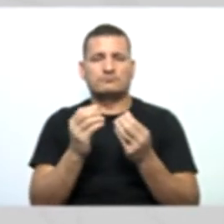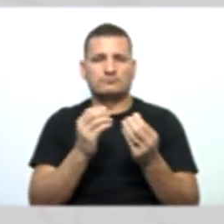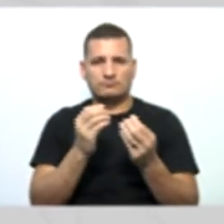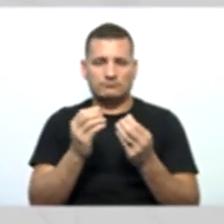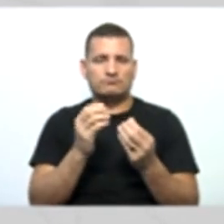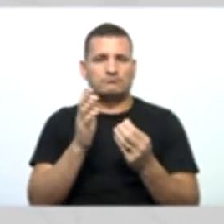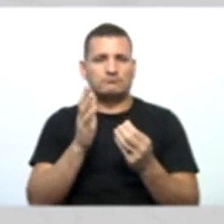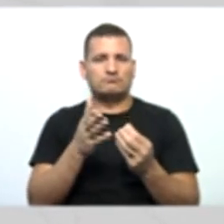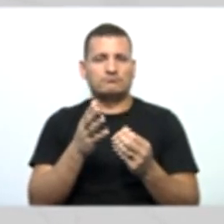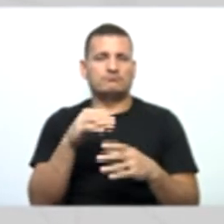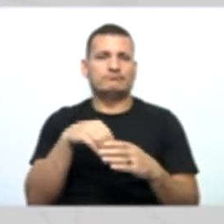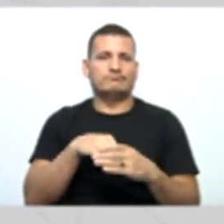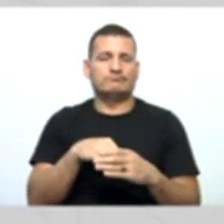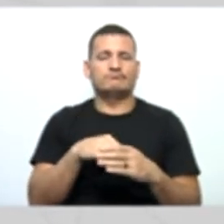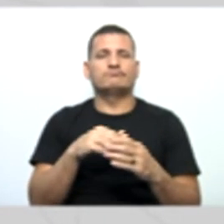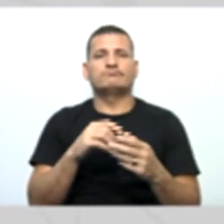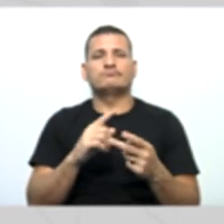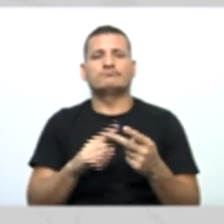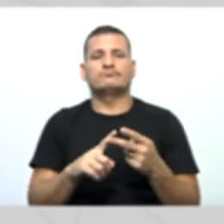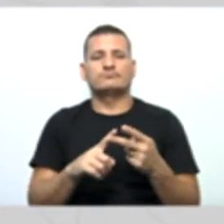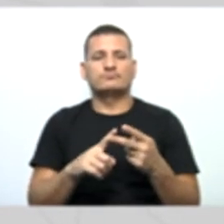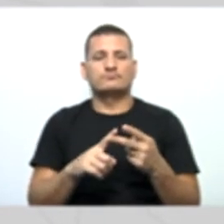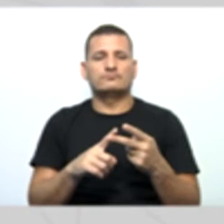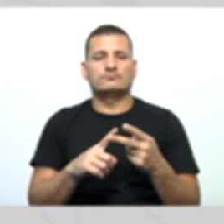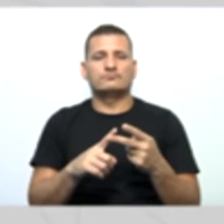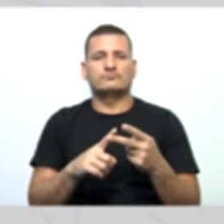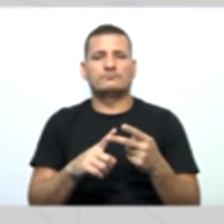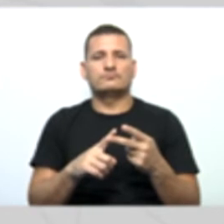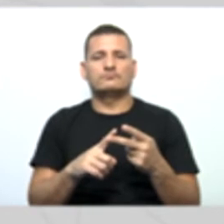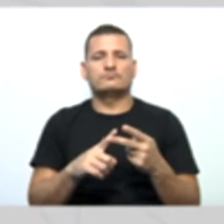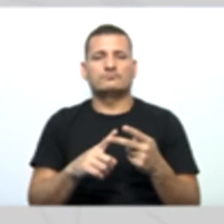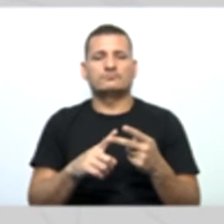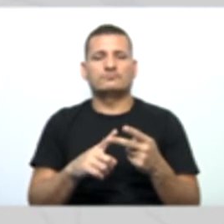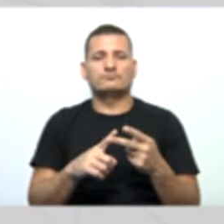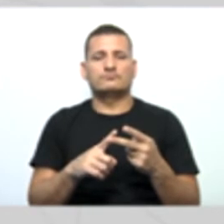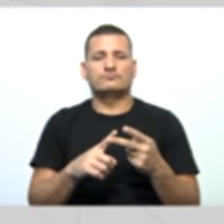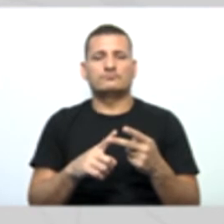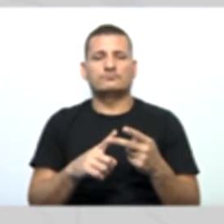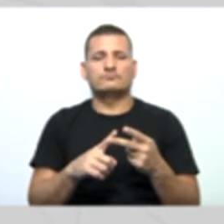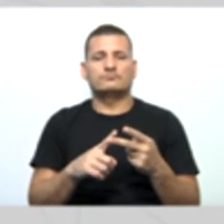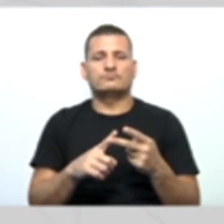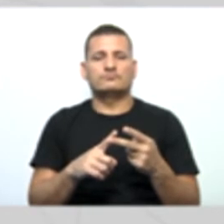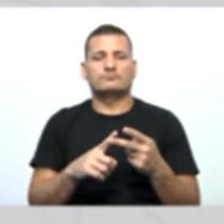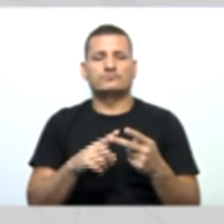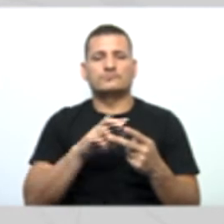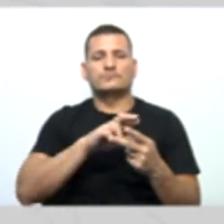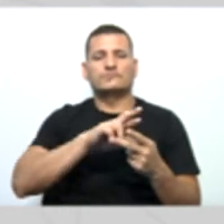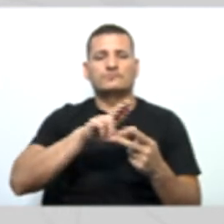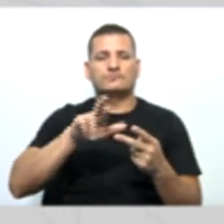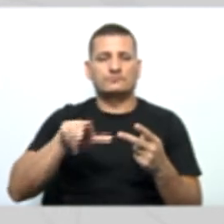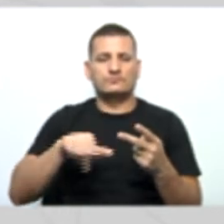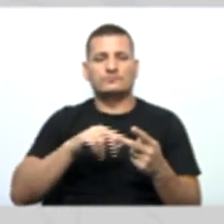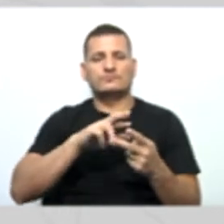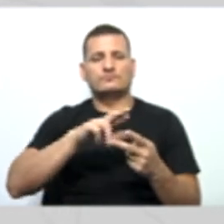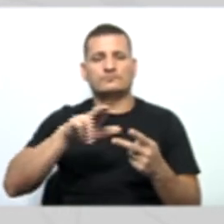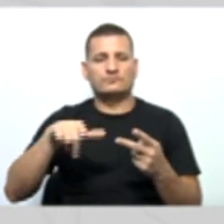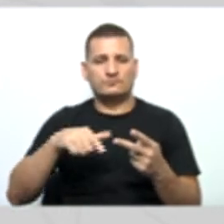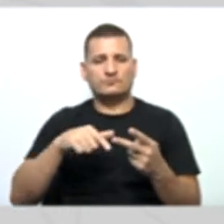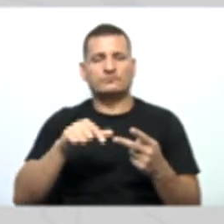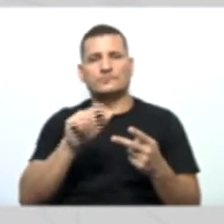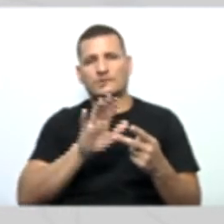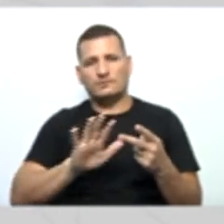funciona um encapsulamento, como que funciona um polimorfismo. Mas assim, hoje a gente